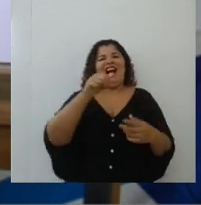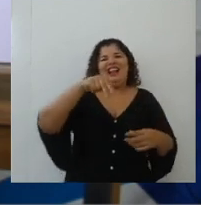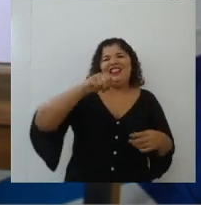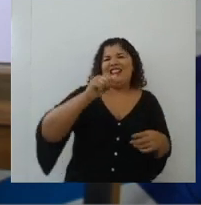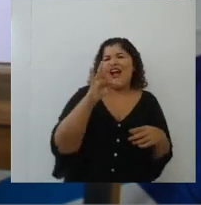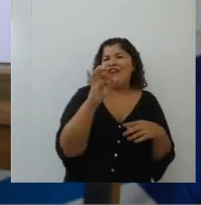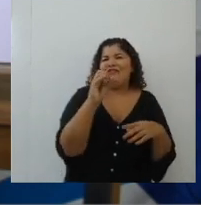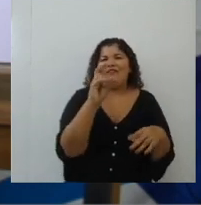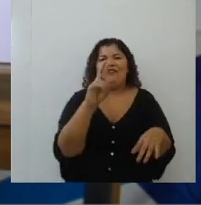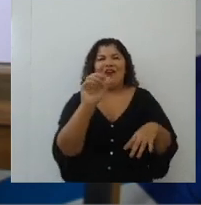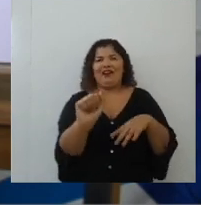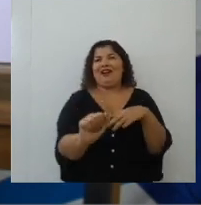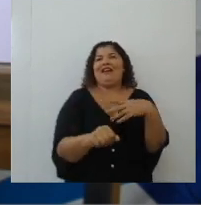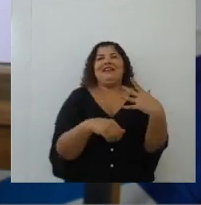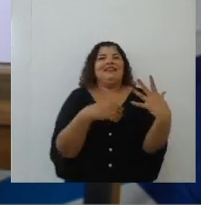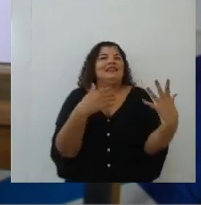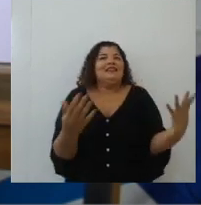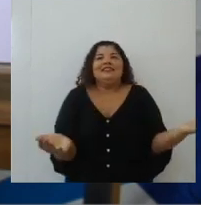anáfora,